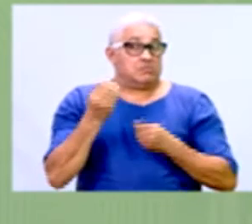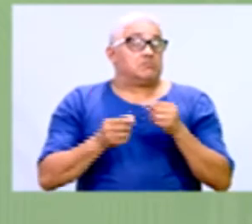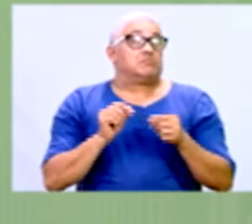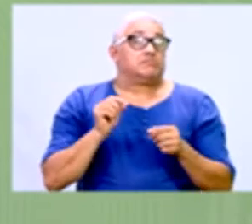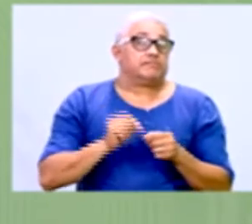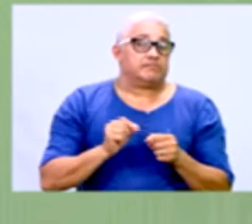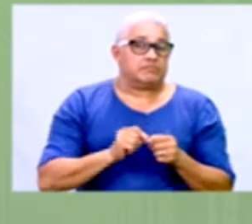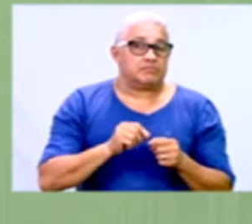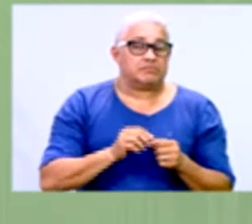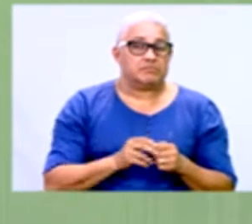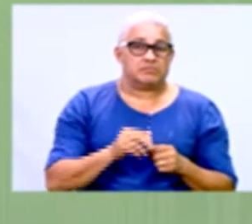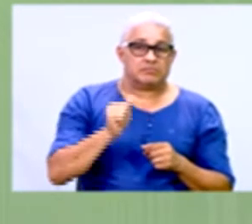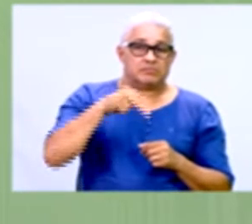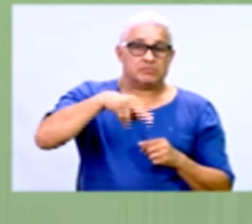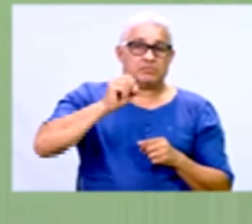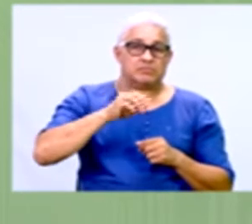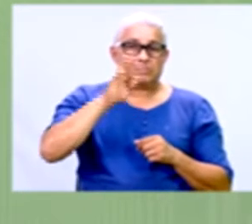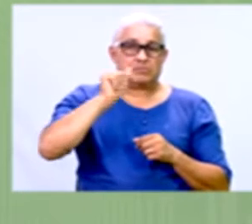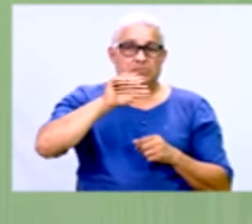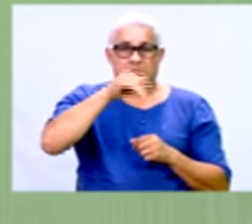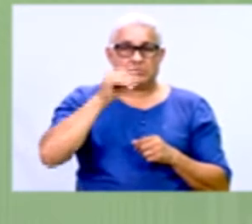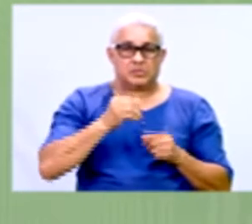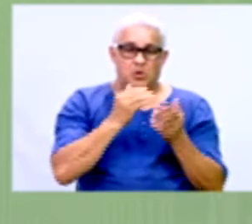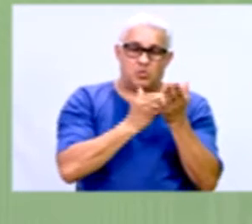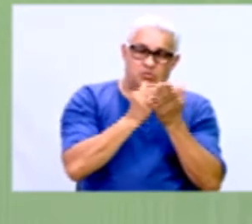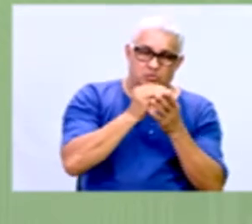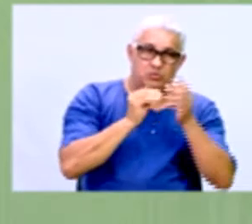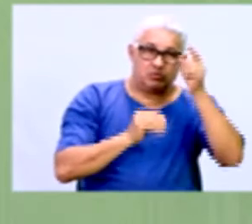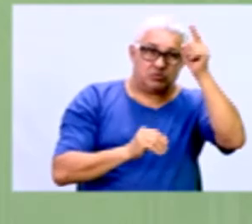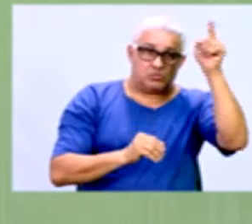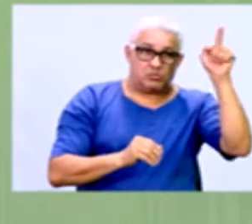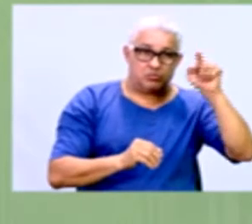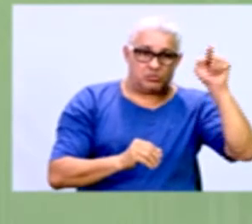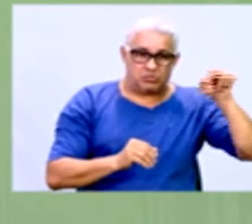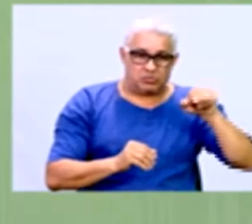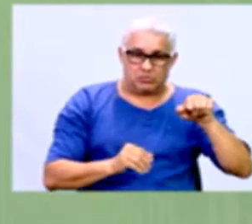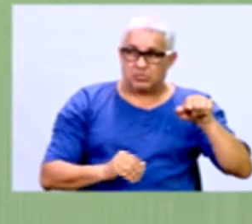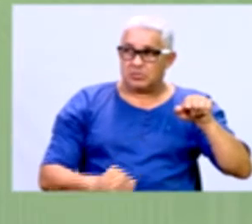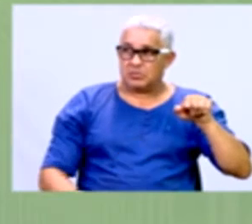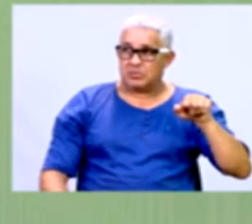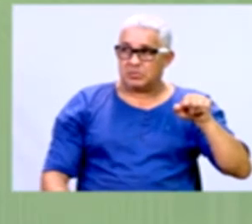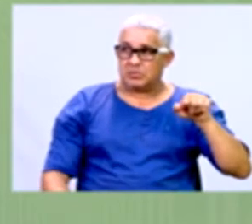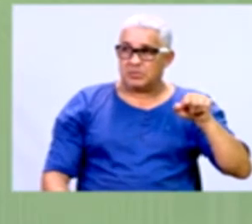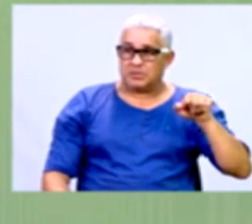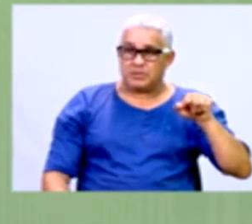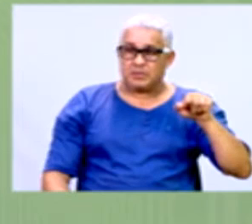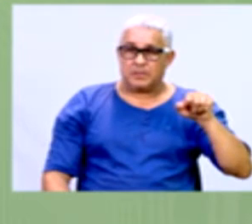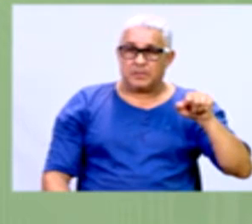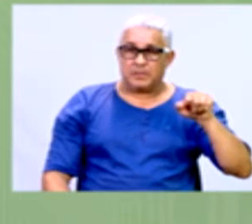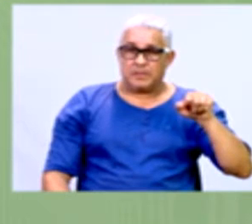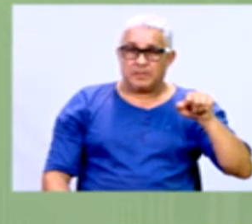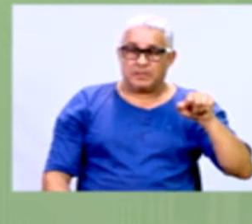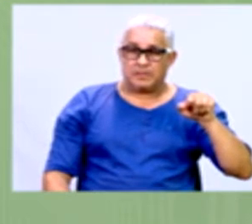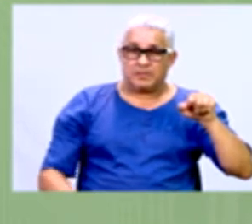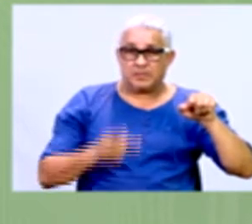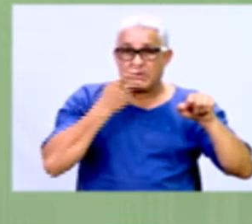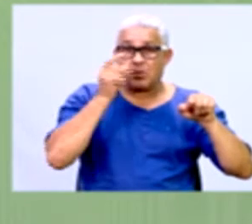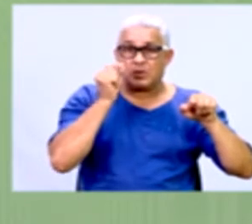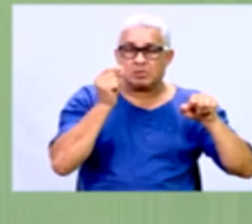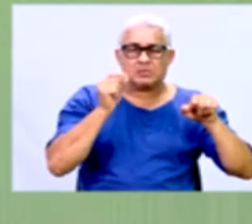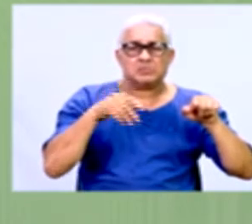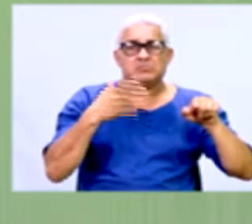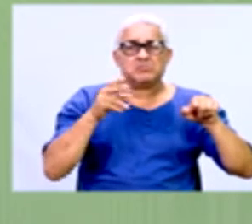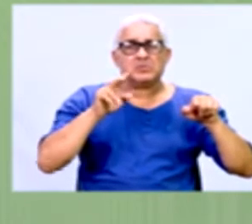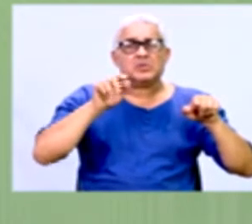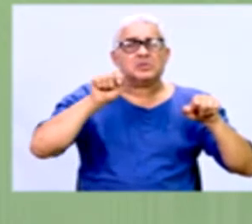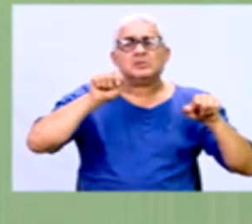essa anotação? Iniciamos com uma chave, certo? E dizemos qual é a chave